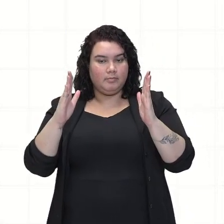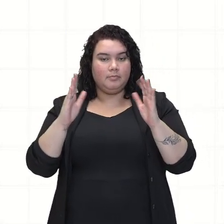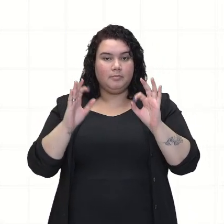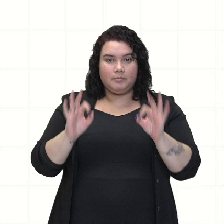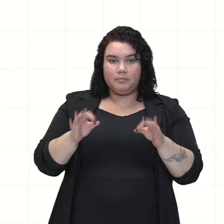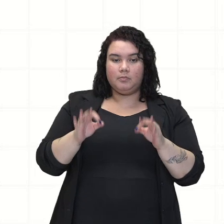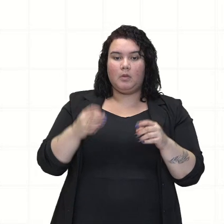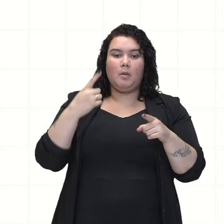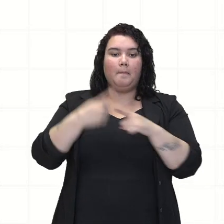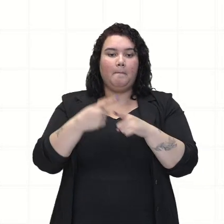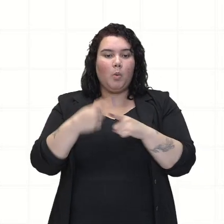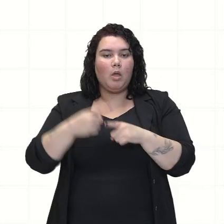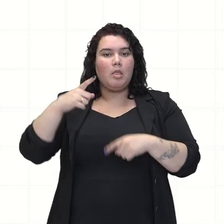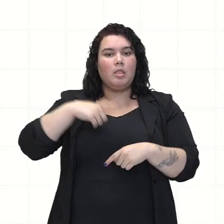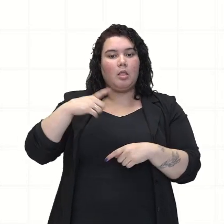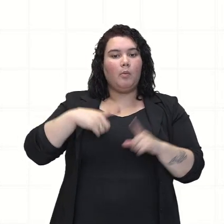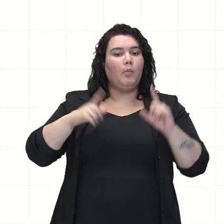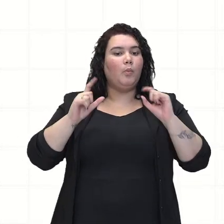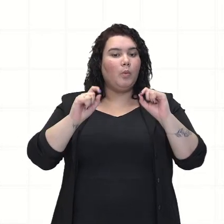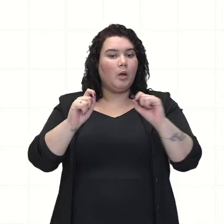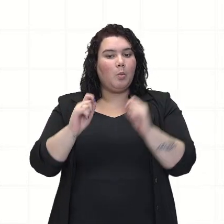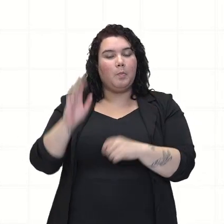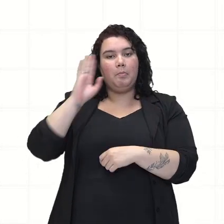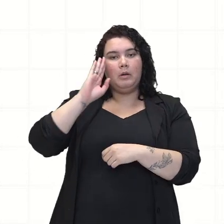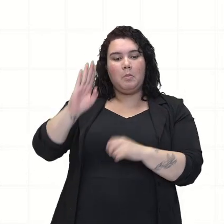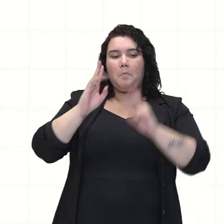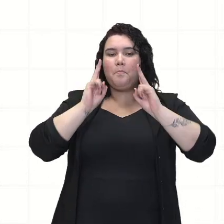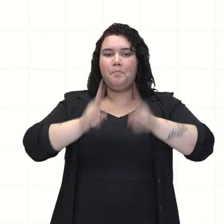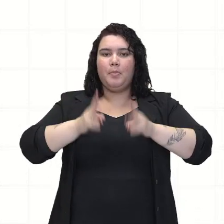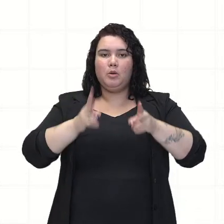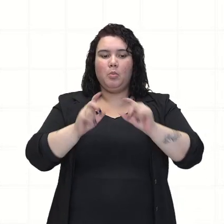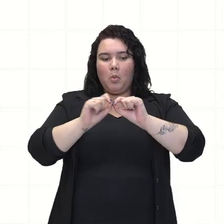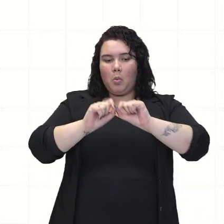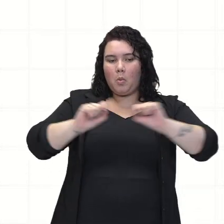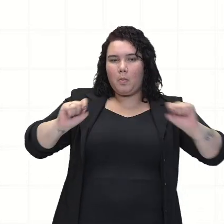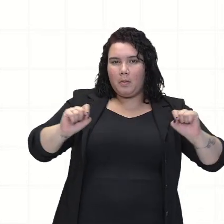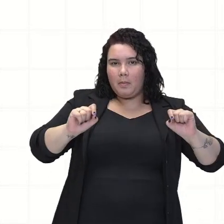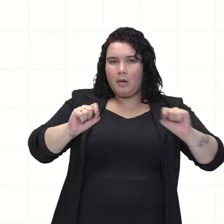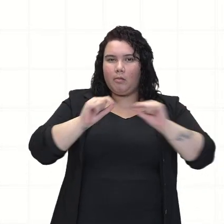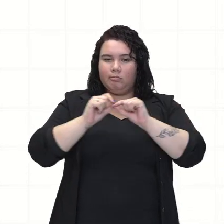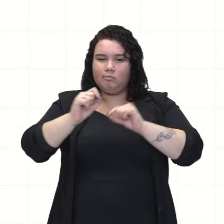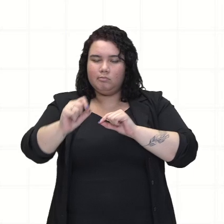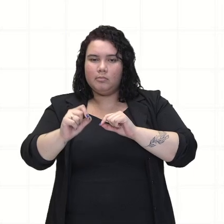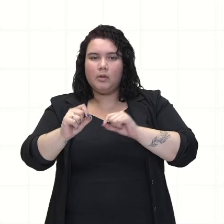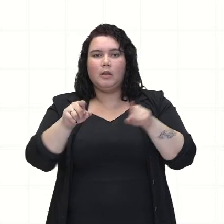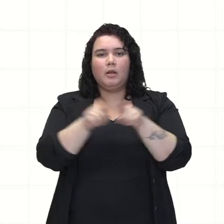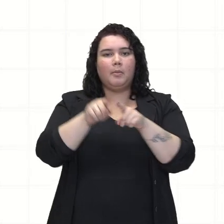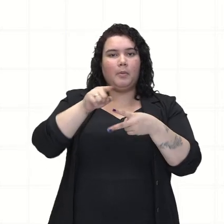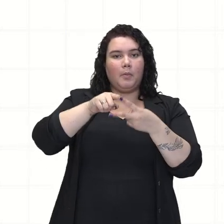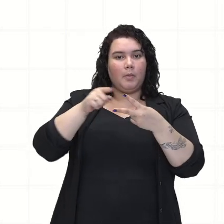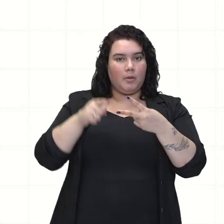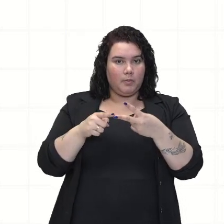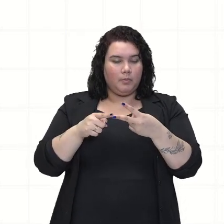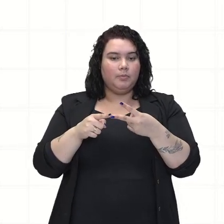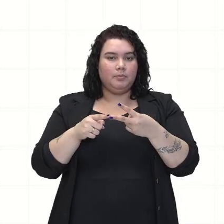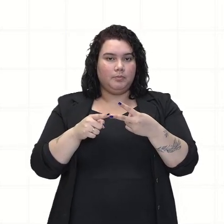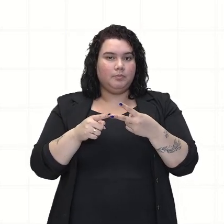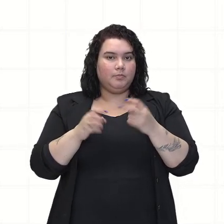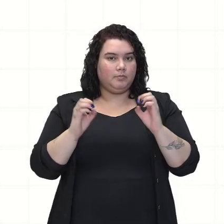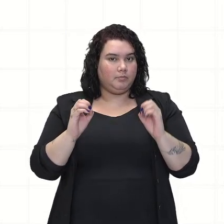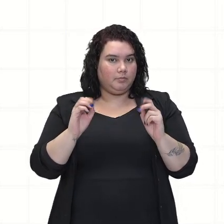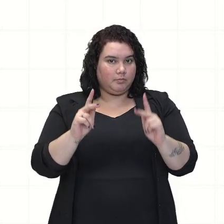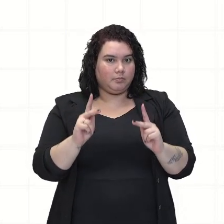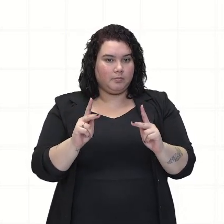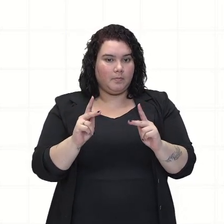Porque nós estamos mantendo aqui, ó, os comprimentos e os ângulos, tá,